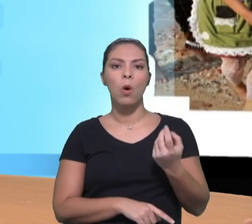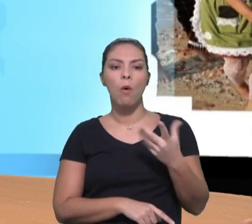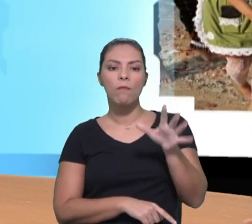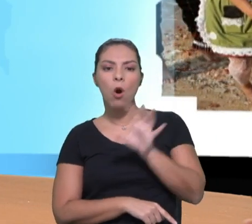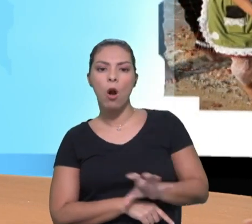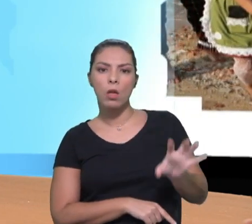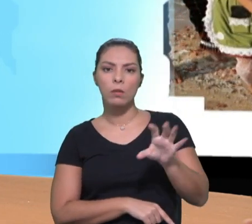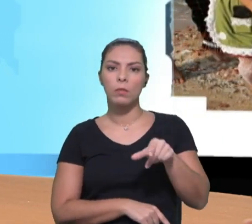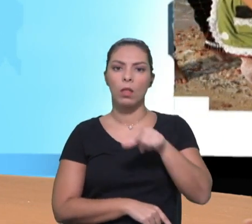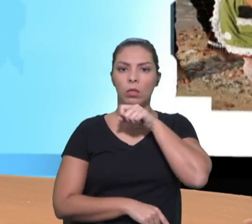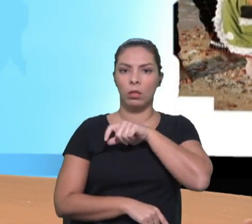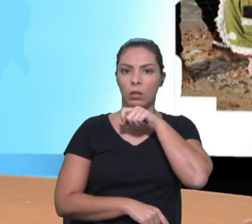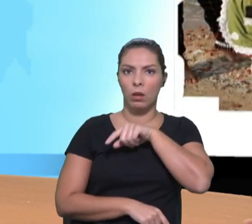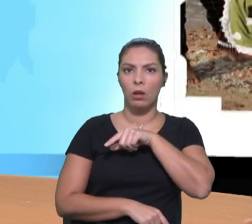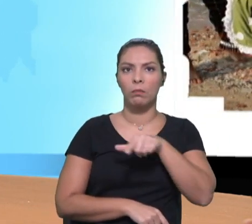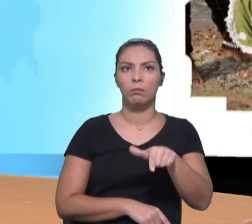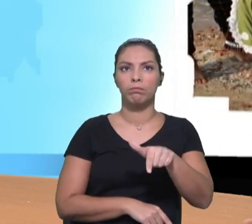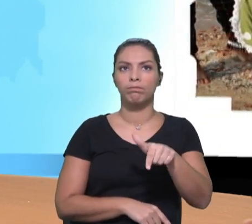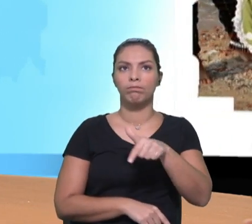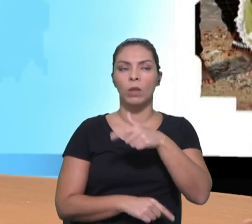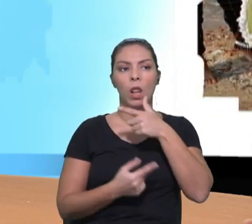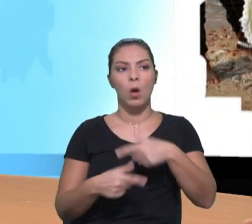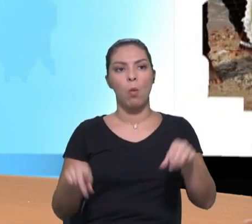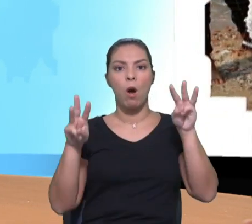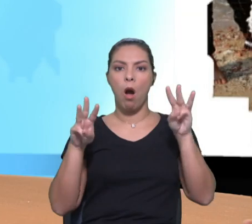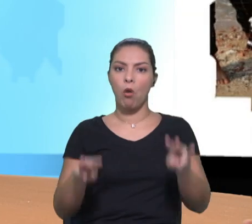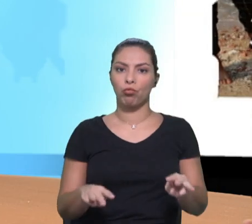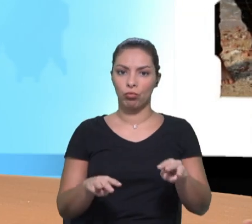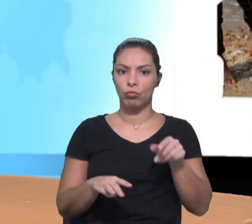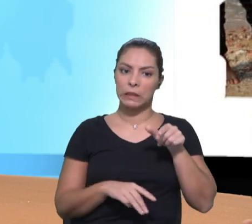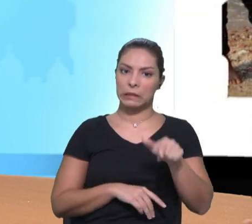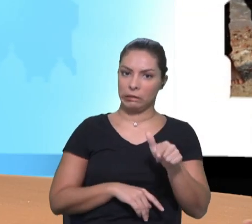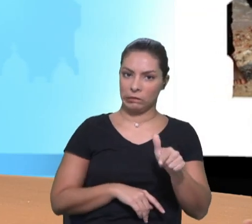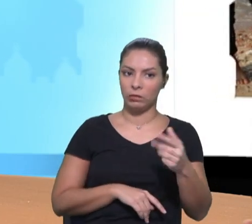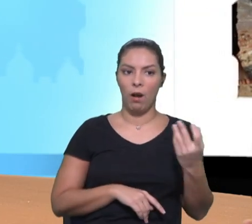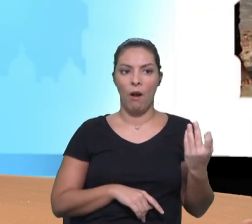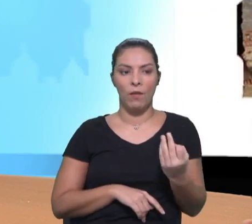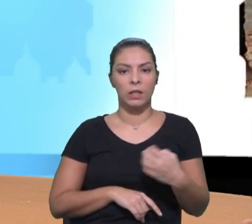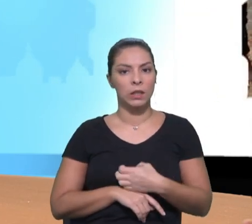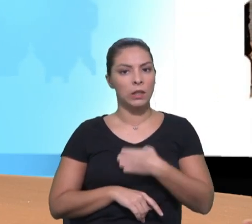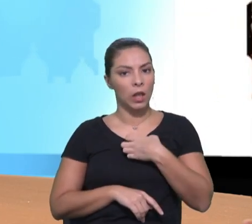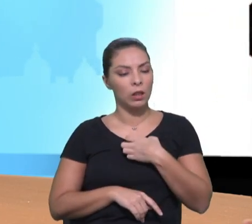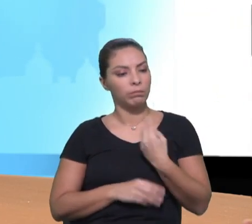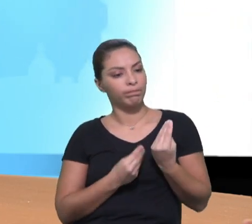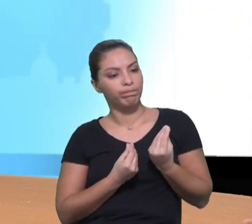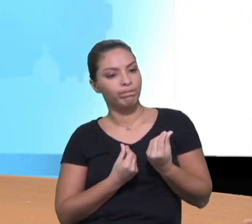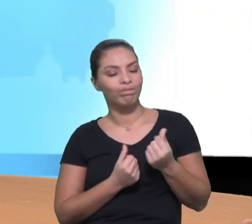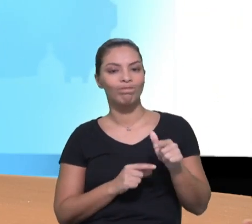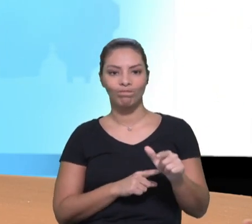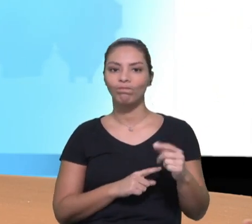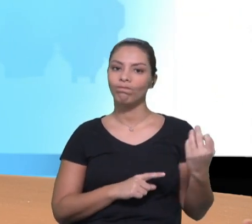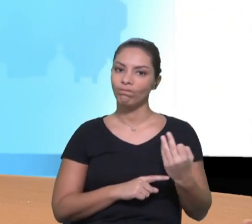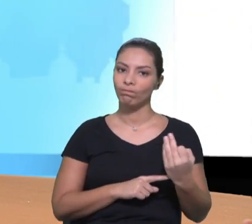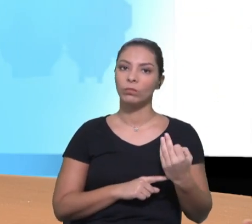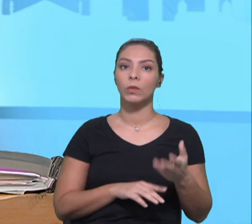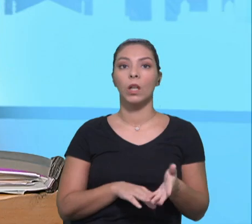que encontram uma linguagem onde se reconhecem, porque sentimos muitas vezes alguma